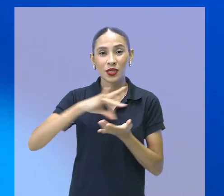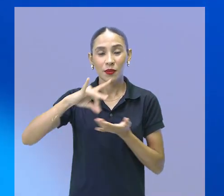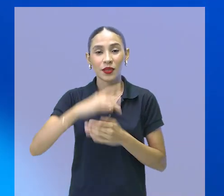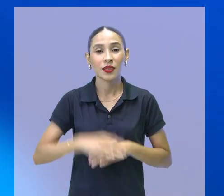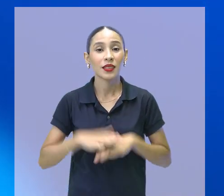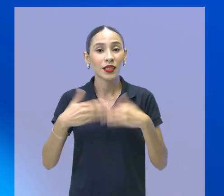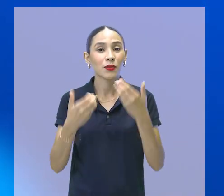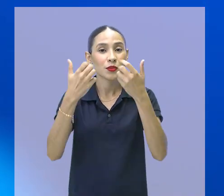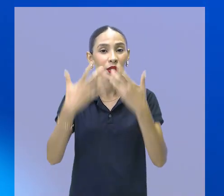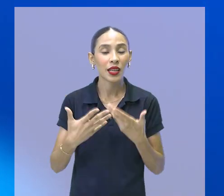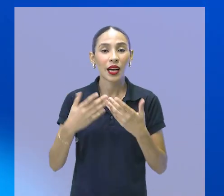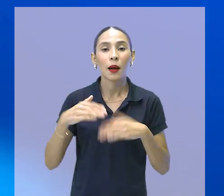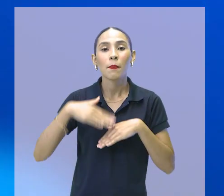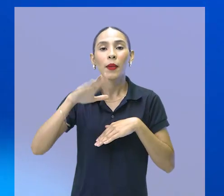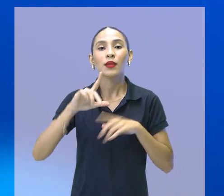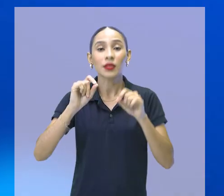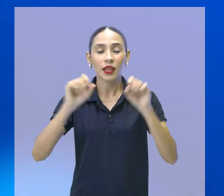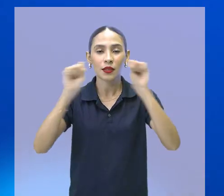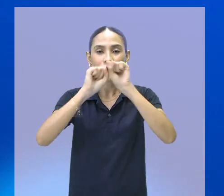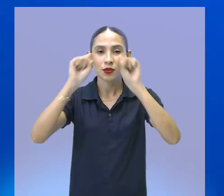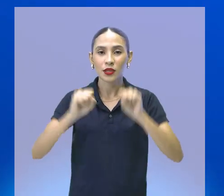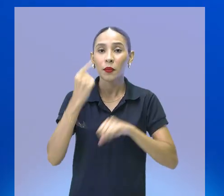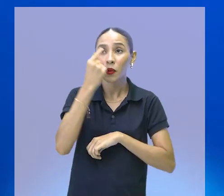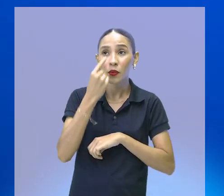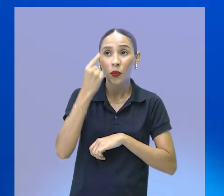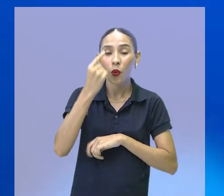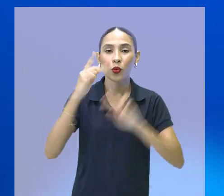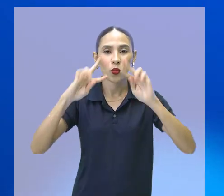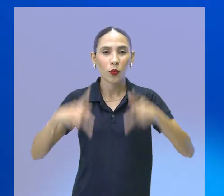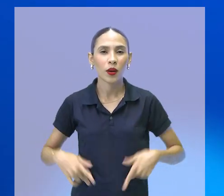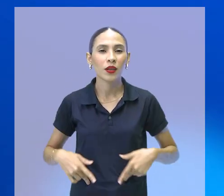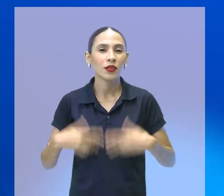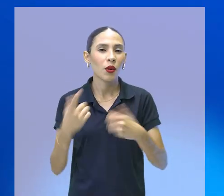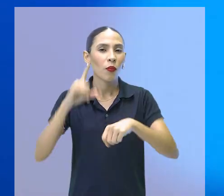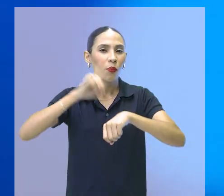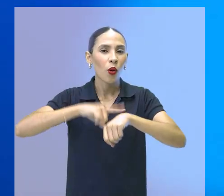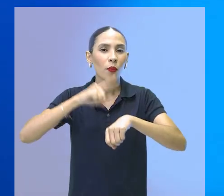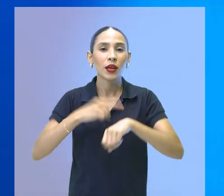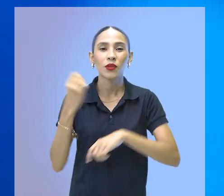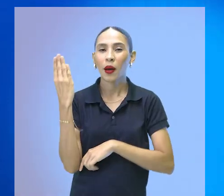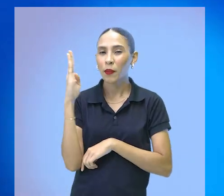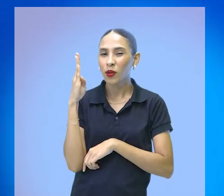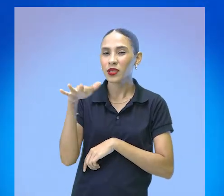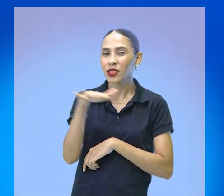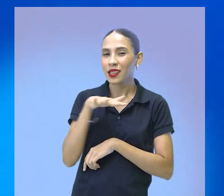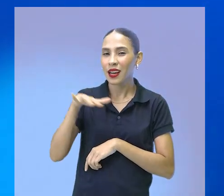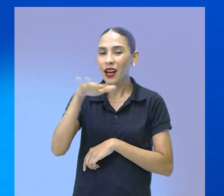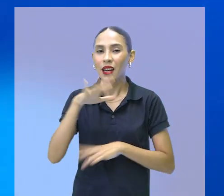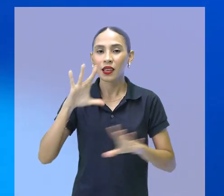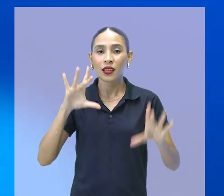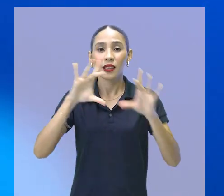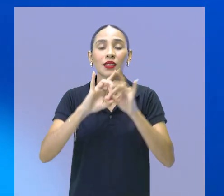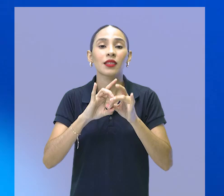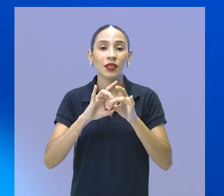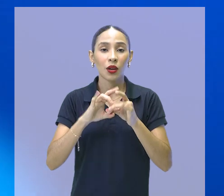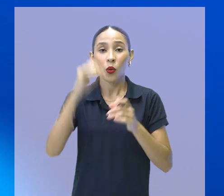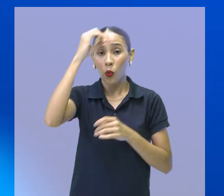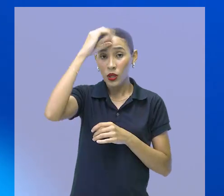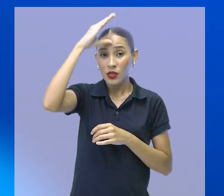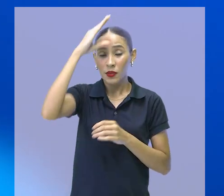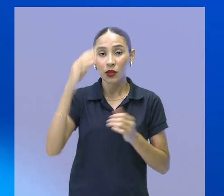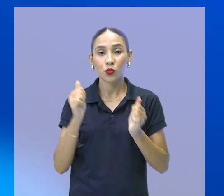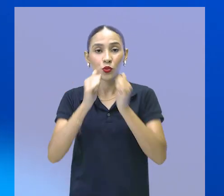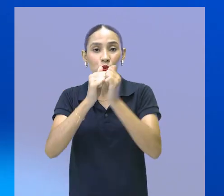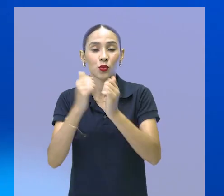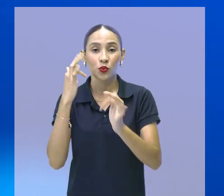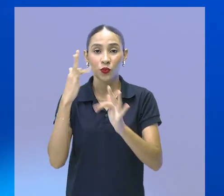vamos falar um pouco sobre o sistema óptico humano. É aquele momento que a biologia integra seus conhecimentos com a física.